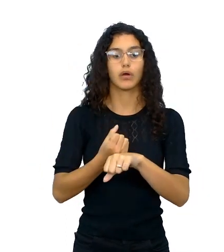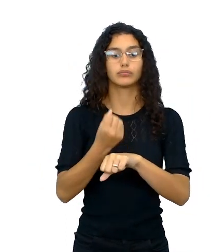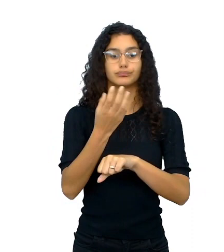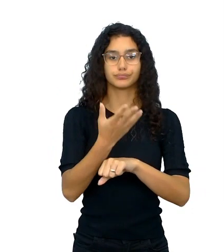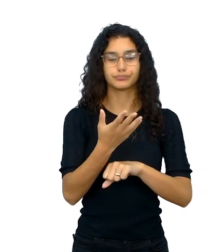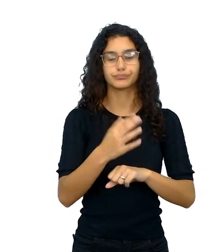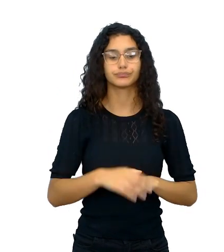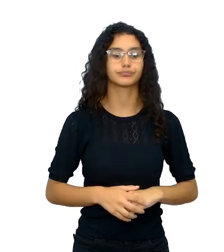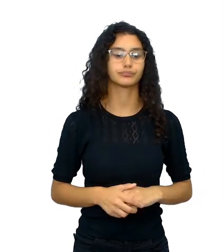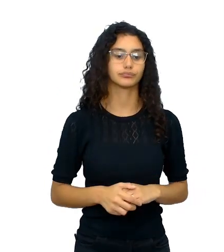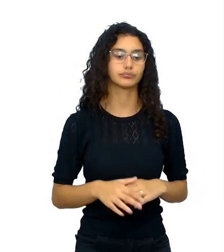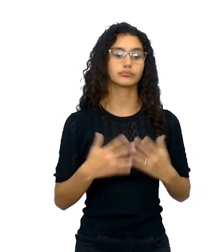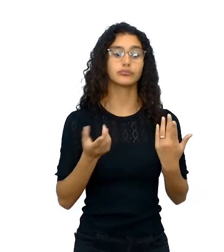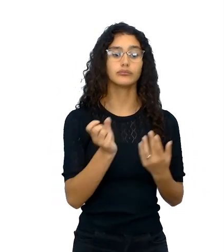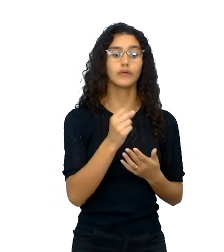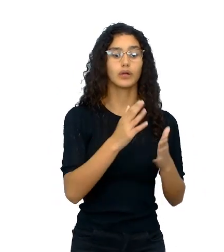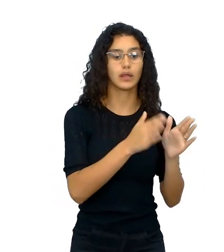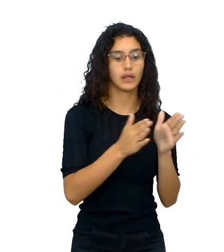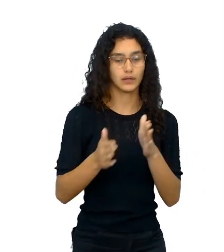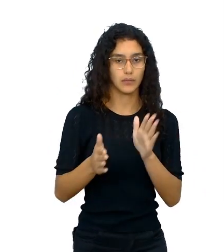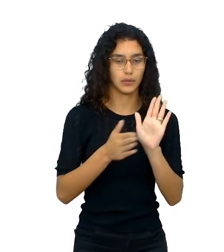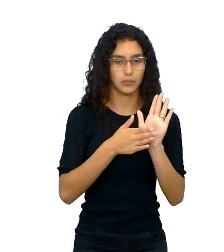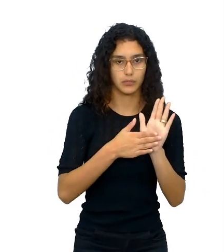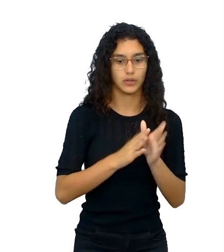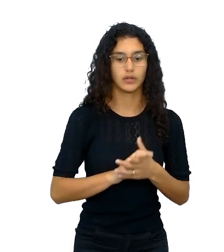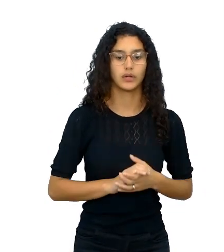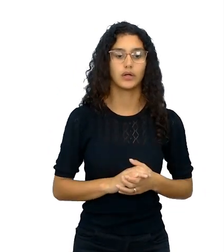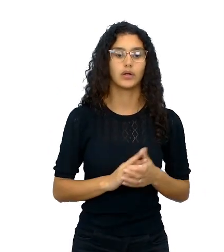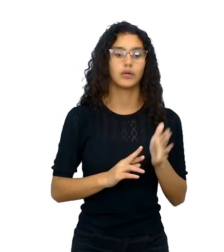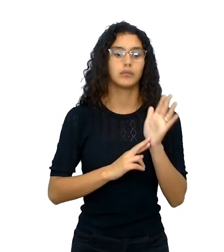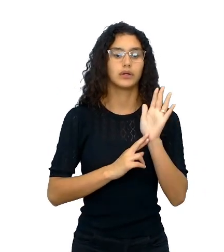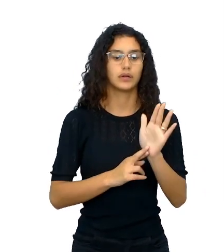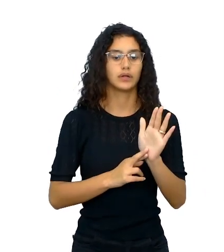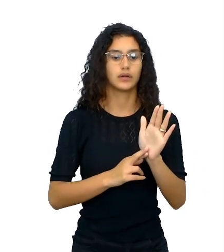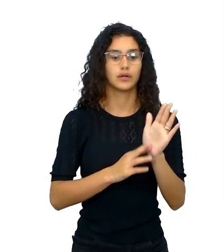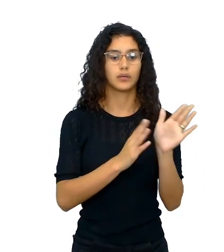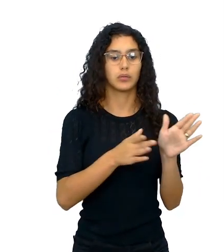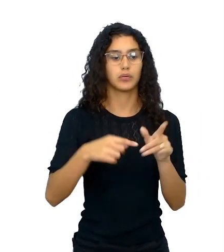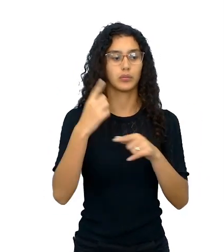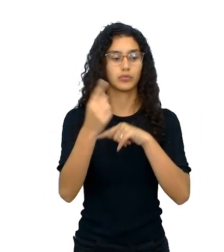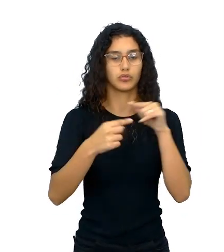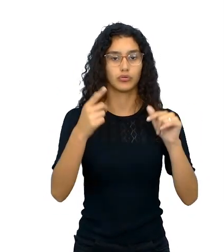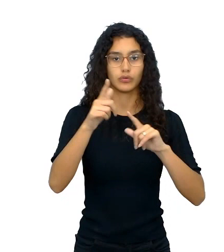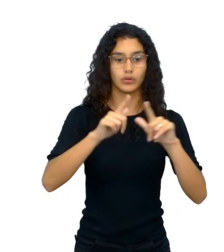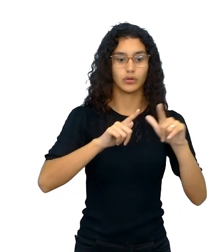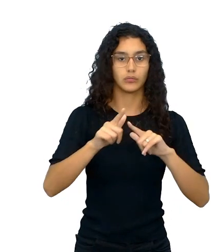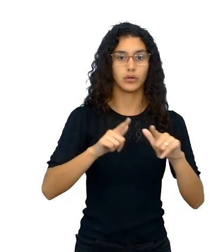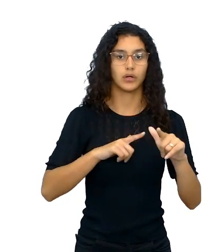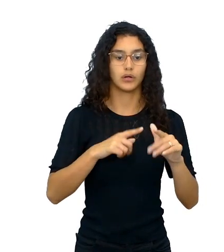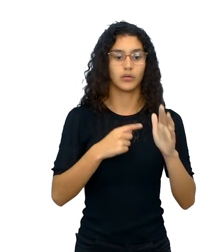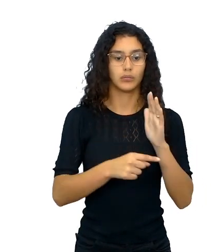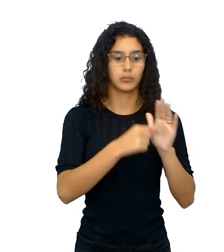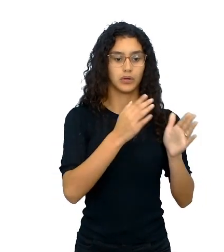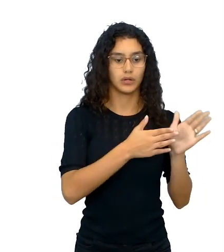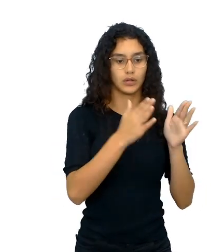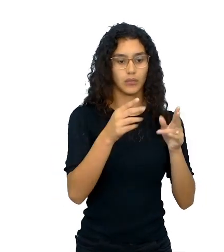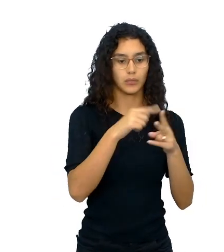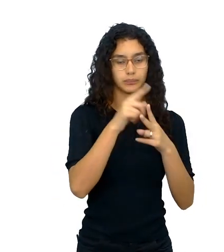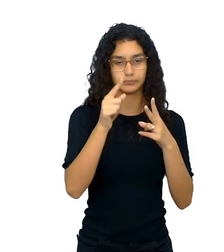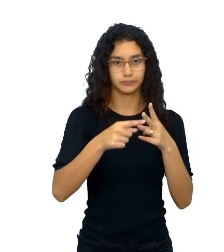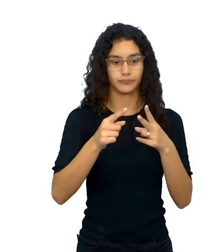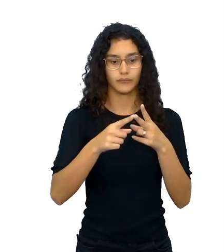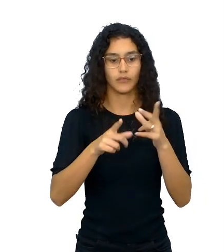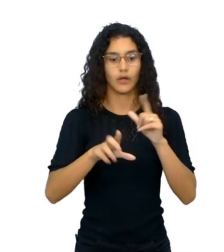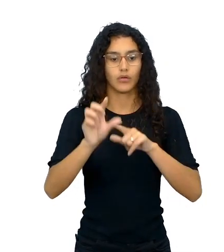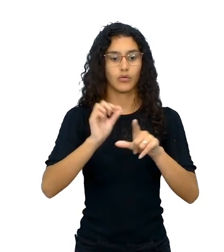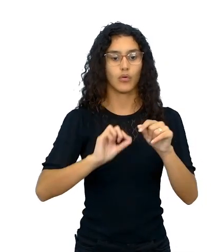tá? Então, quais seriam as etapas dessa proposta? Apresentação da proposta dos objetivos do trabalho, primeira etapa. Uma segunda etapa,